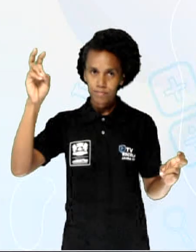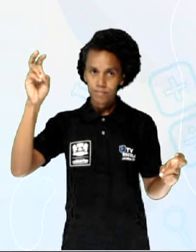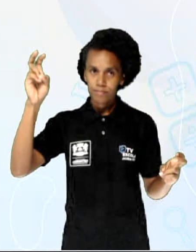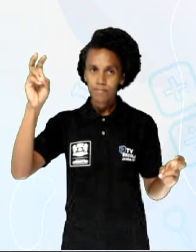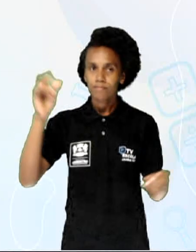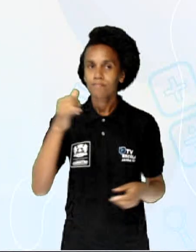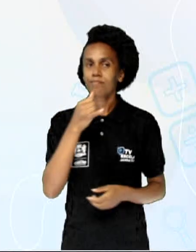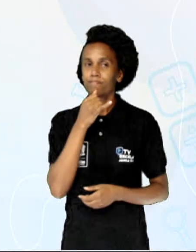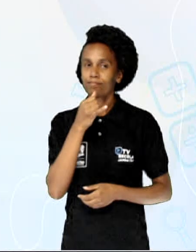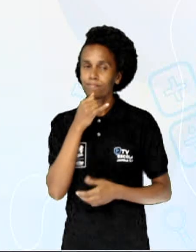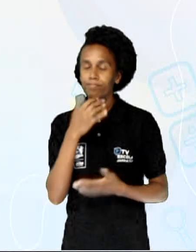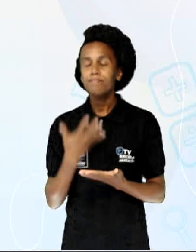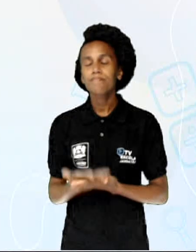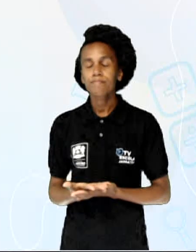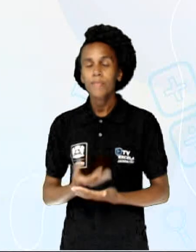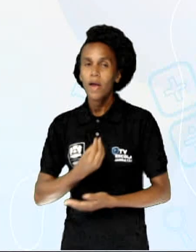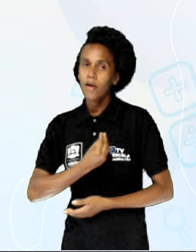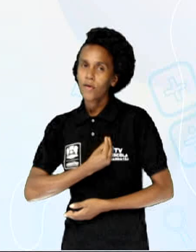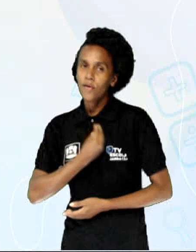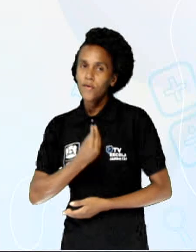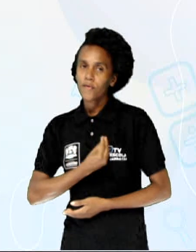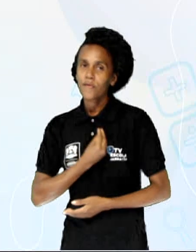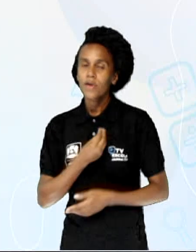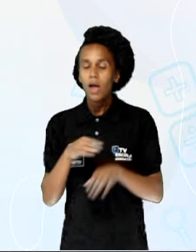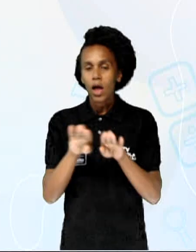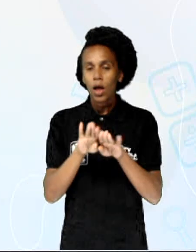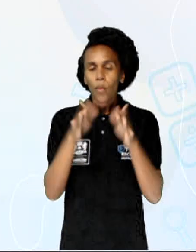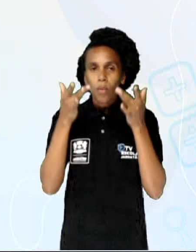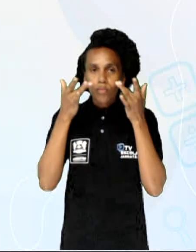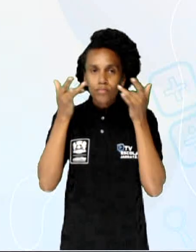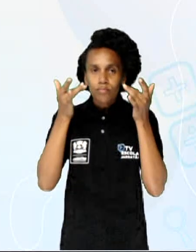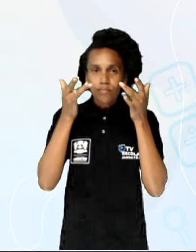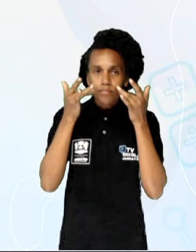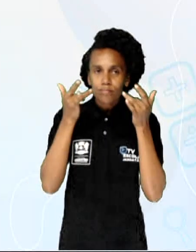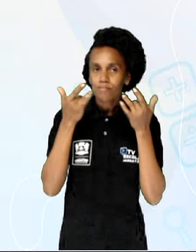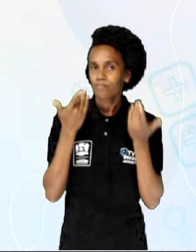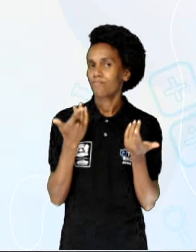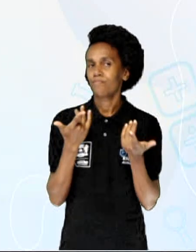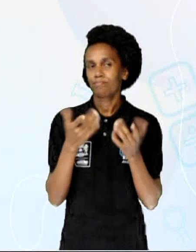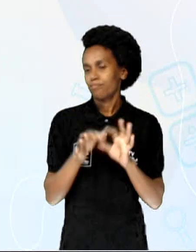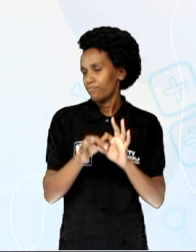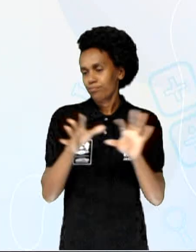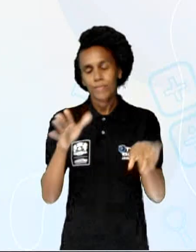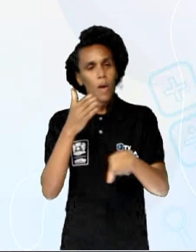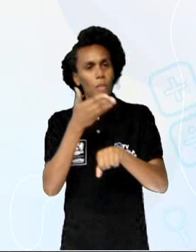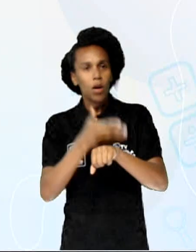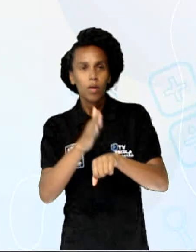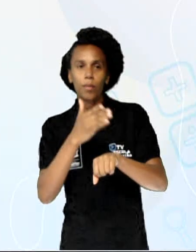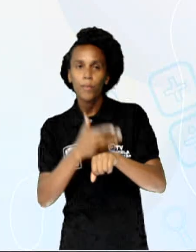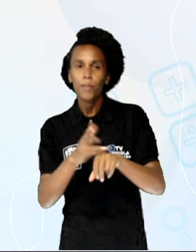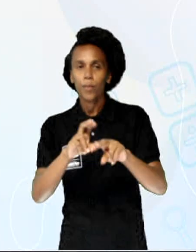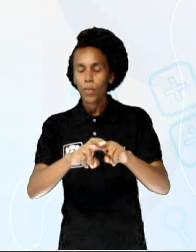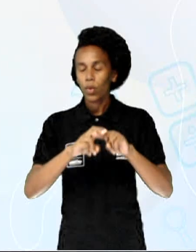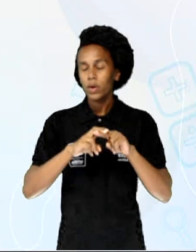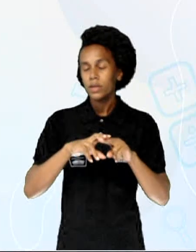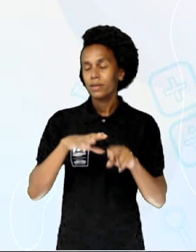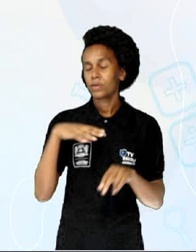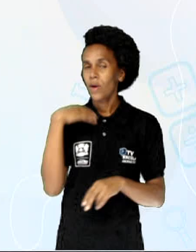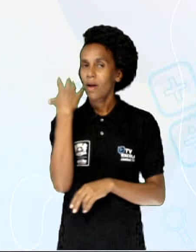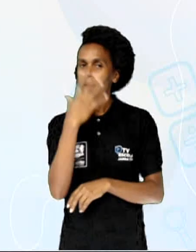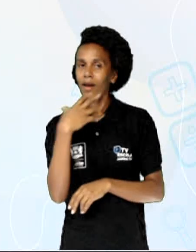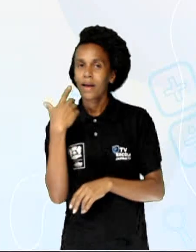uma peça de teatro que não permite ensaios. Por isso, cante, ria,